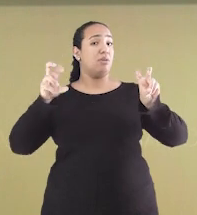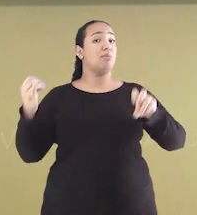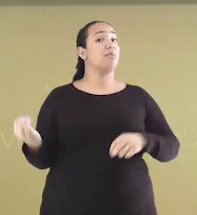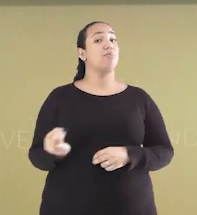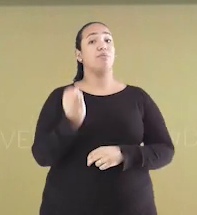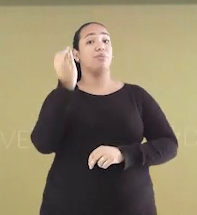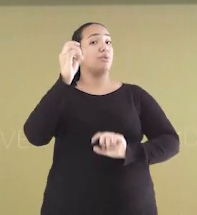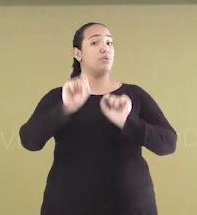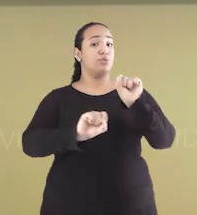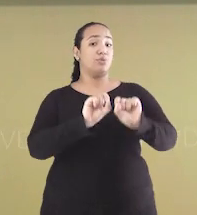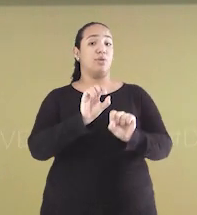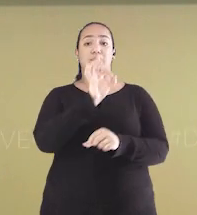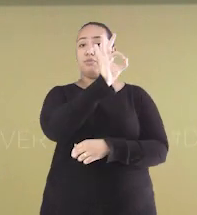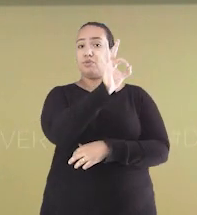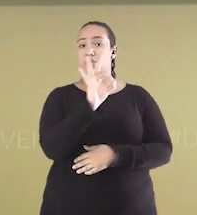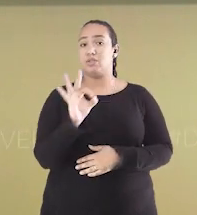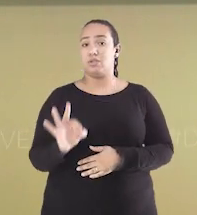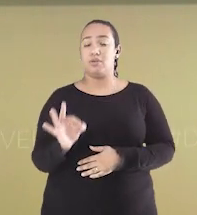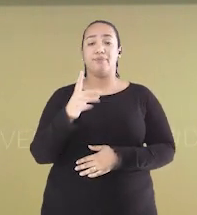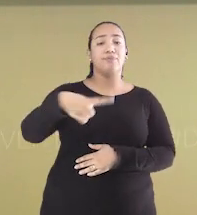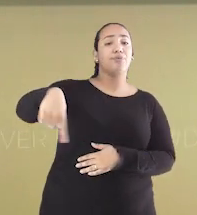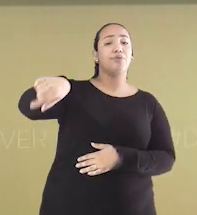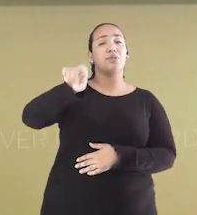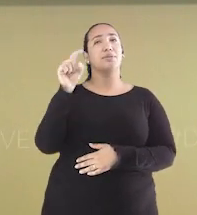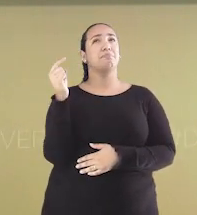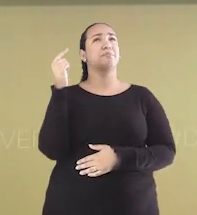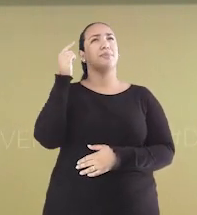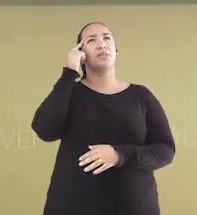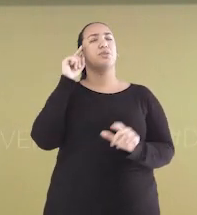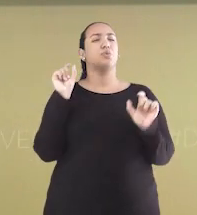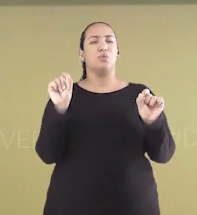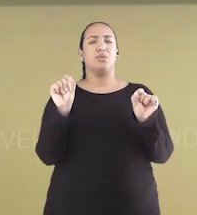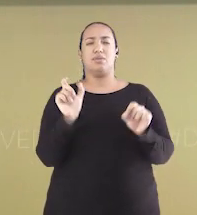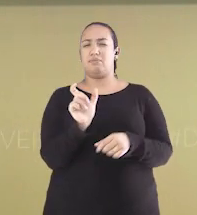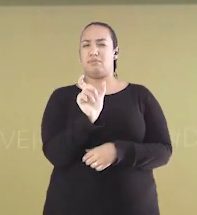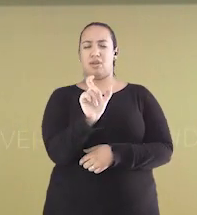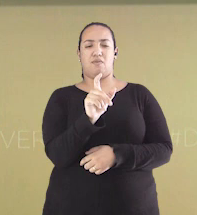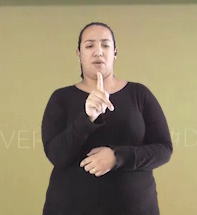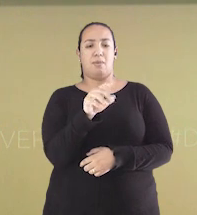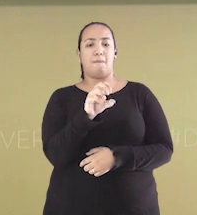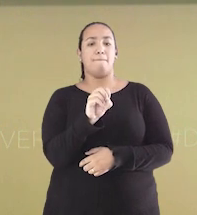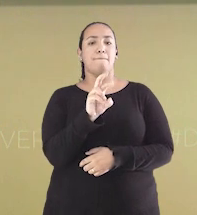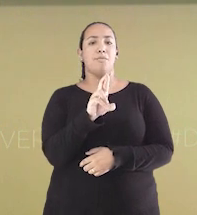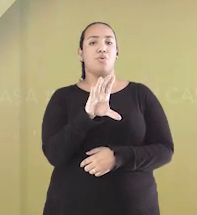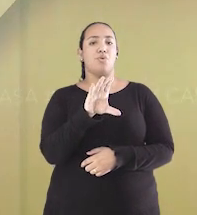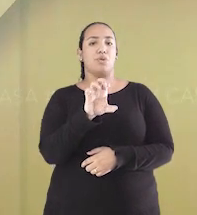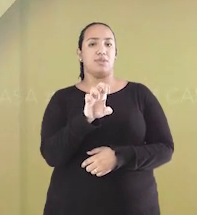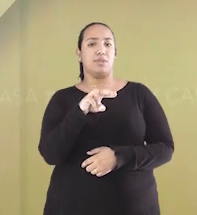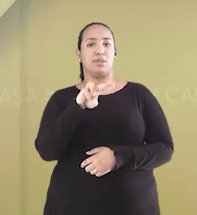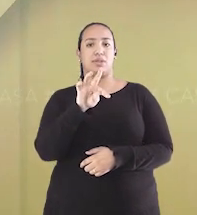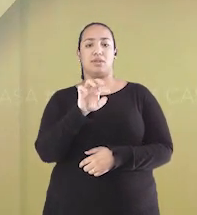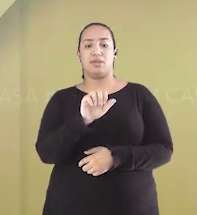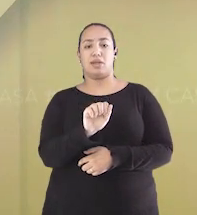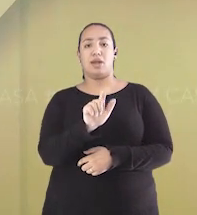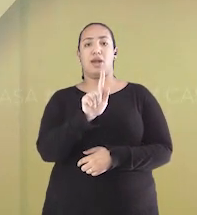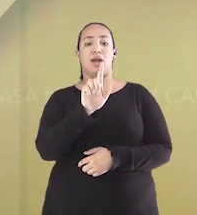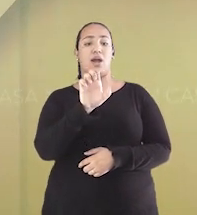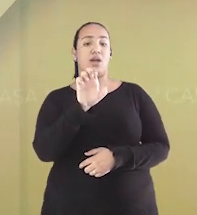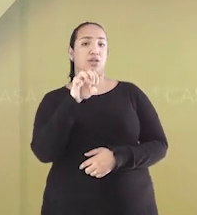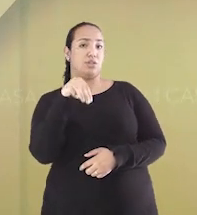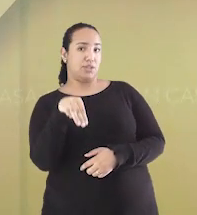a porcentagem. E o que você pensa quando falamos a palavra porcentagem? Bom, se